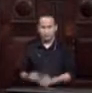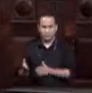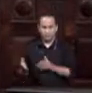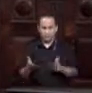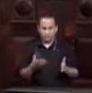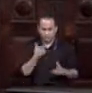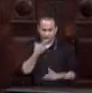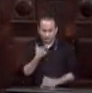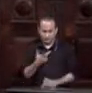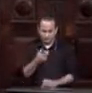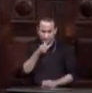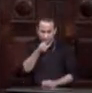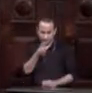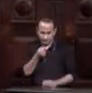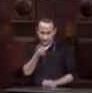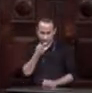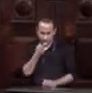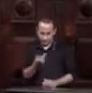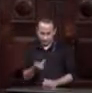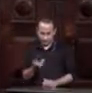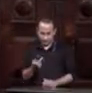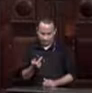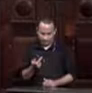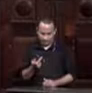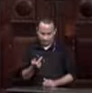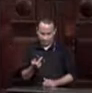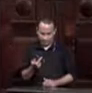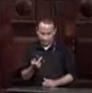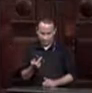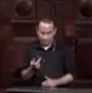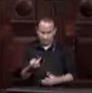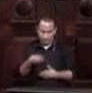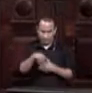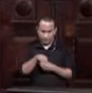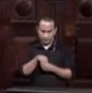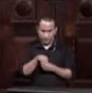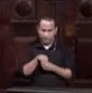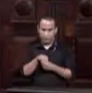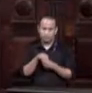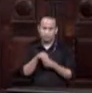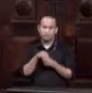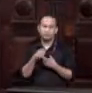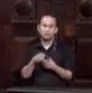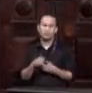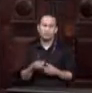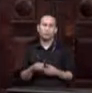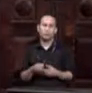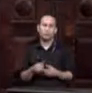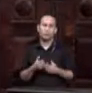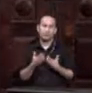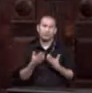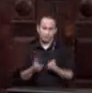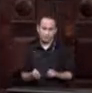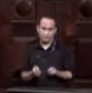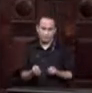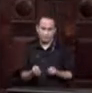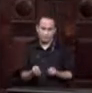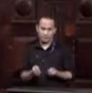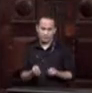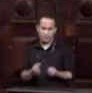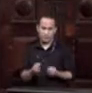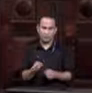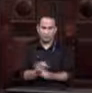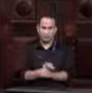ao microfone do plenário para declarar o meu voto favorável ao projeto ora aprovado, o projeto que delimita um